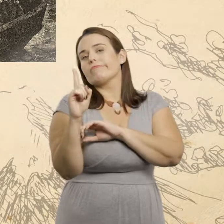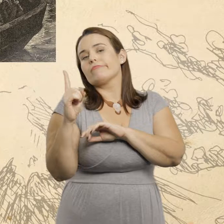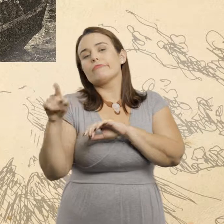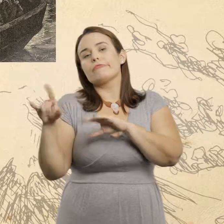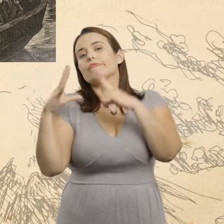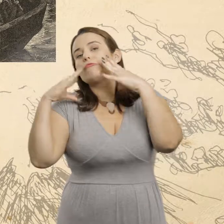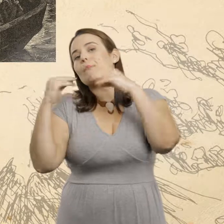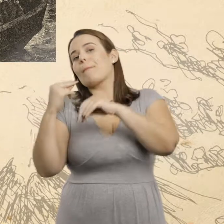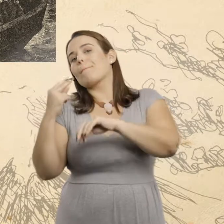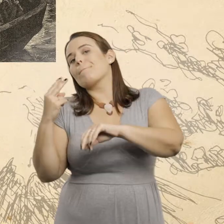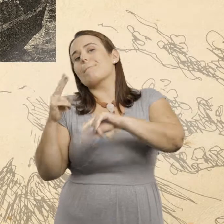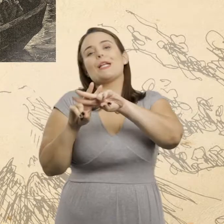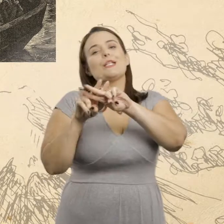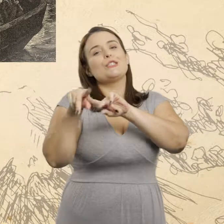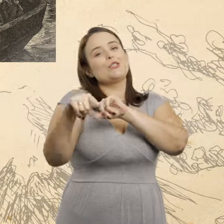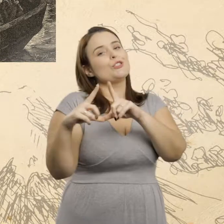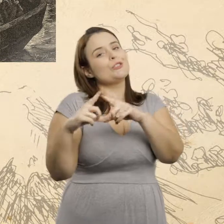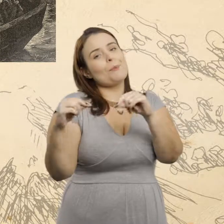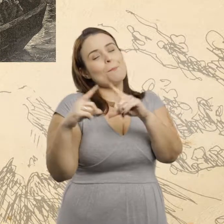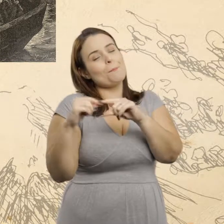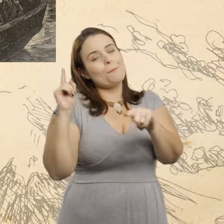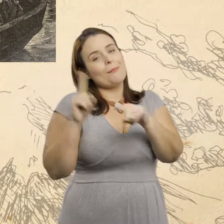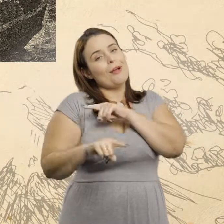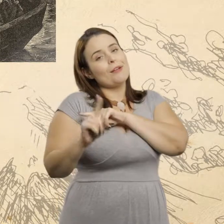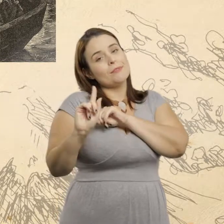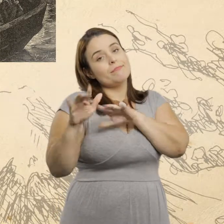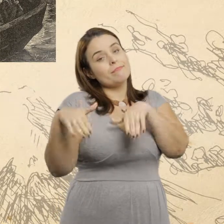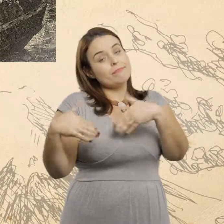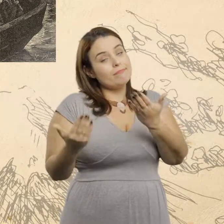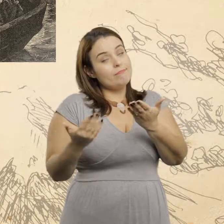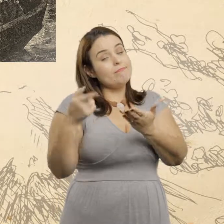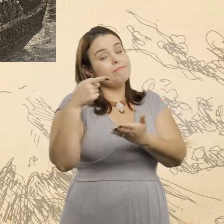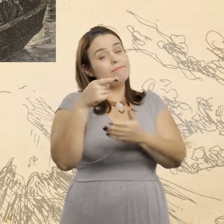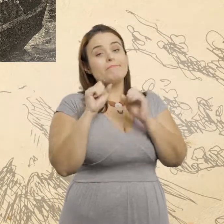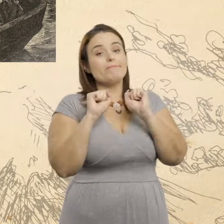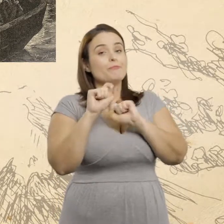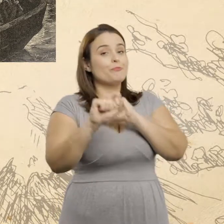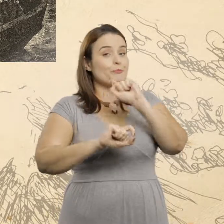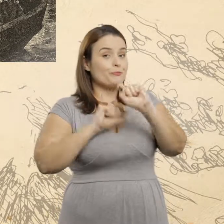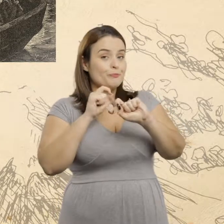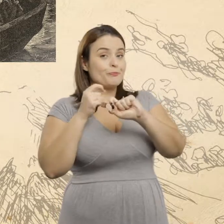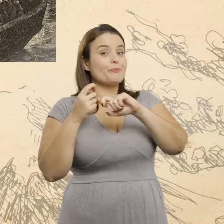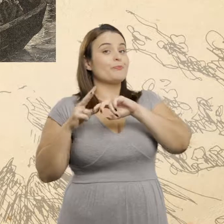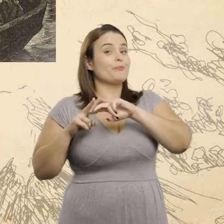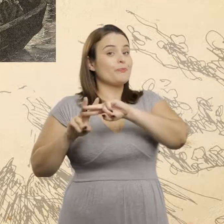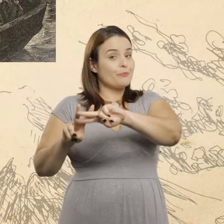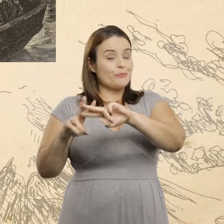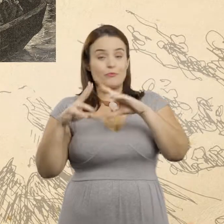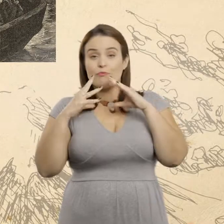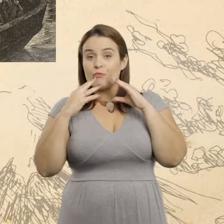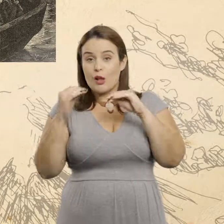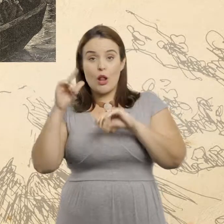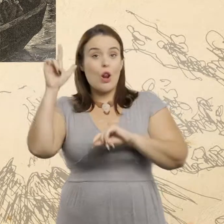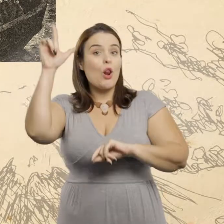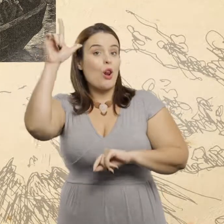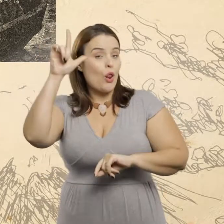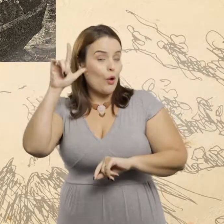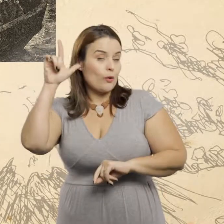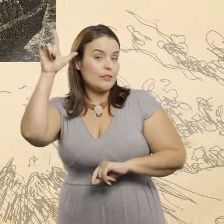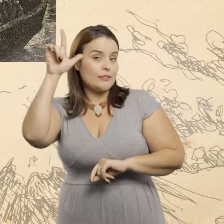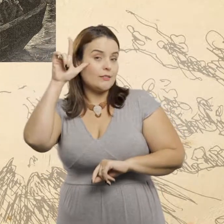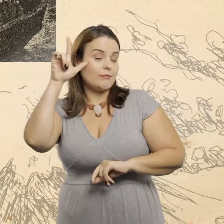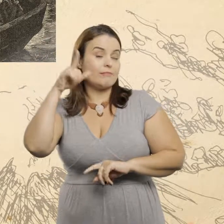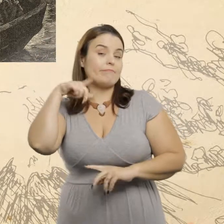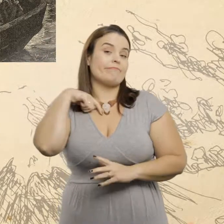não permitia que o detetive Fix prendesse o Sr. Fogg no Japão. A única solução para o detetive Fix